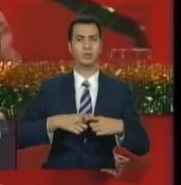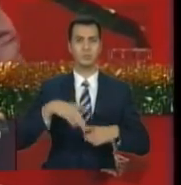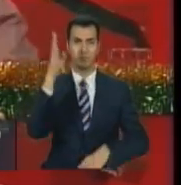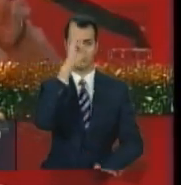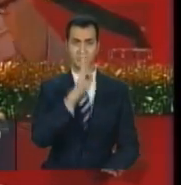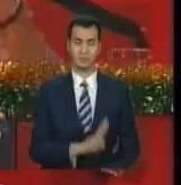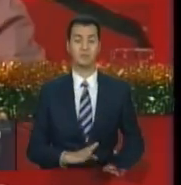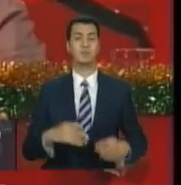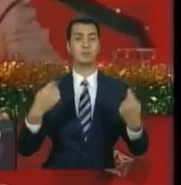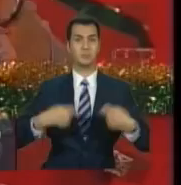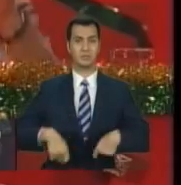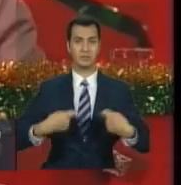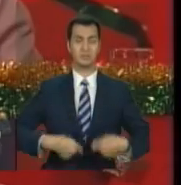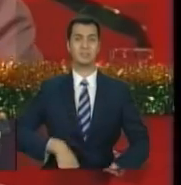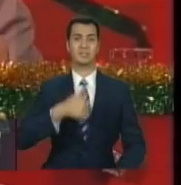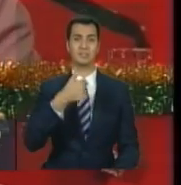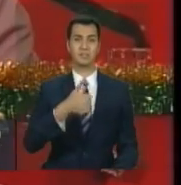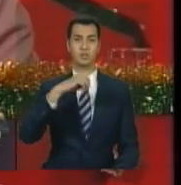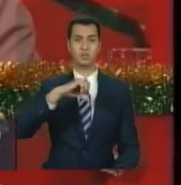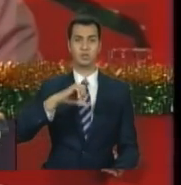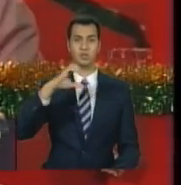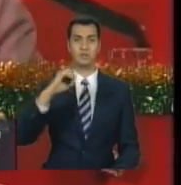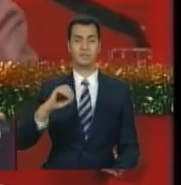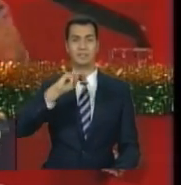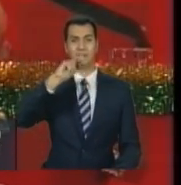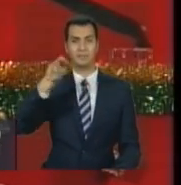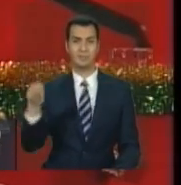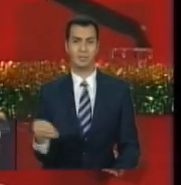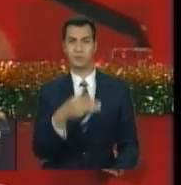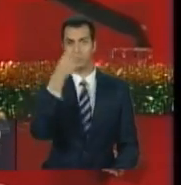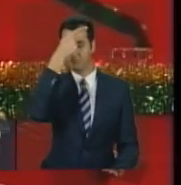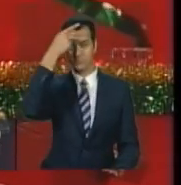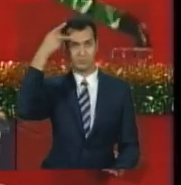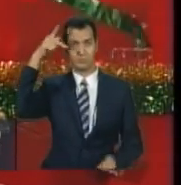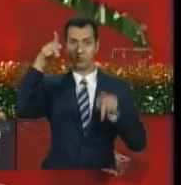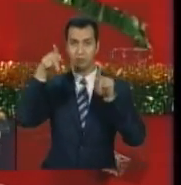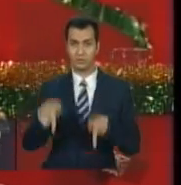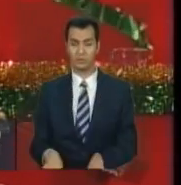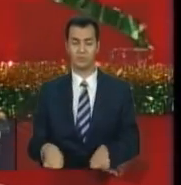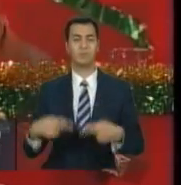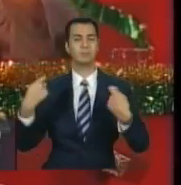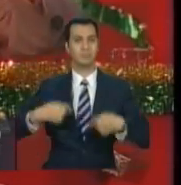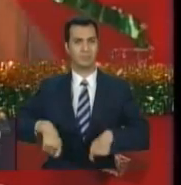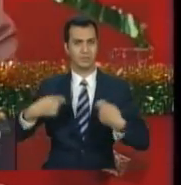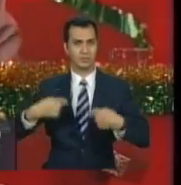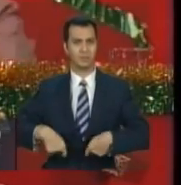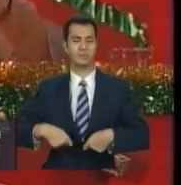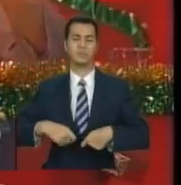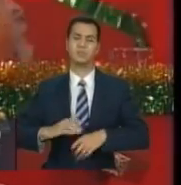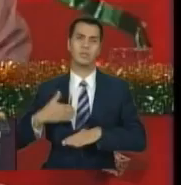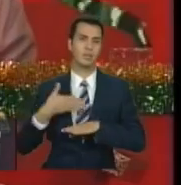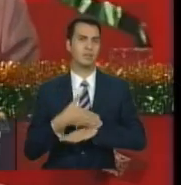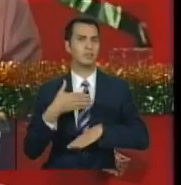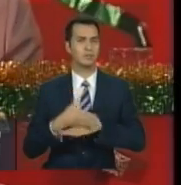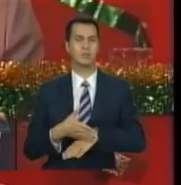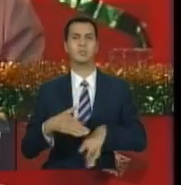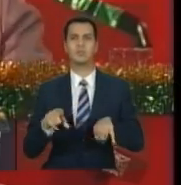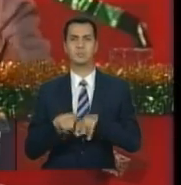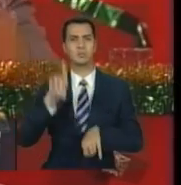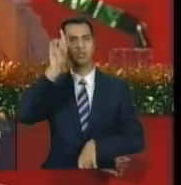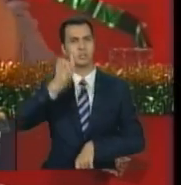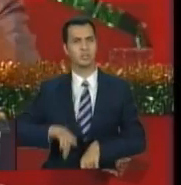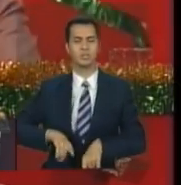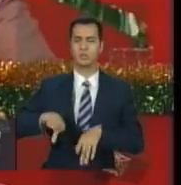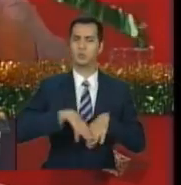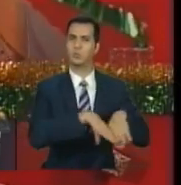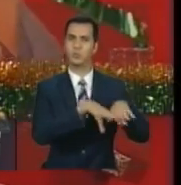com 190 milhões de pessoas que tenham acesso e direitos iguais,